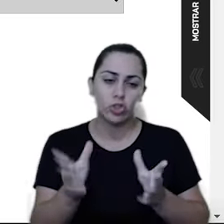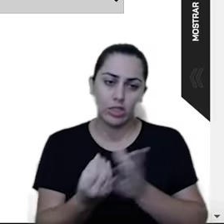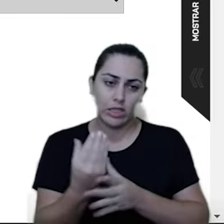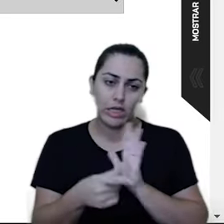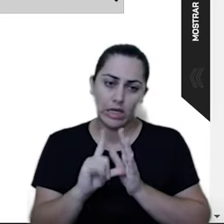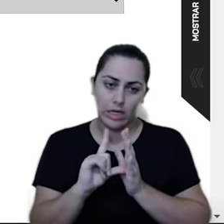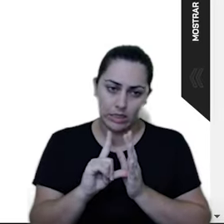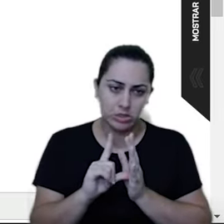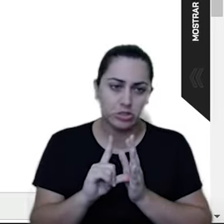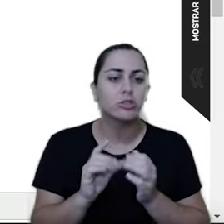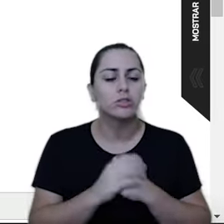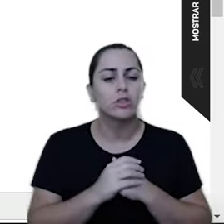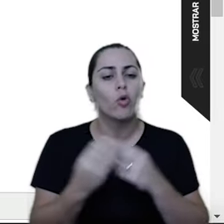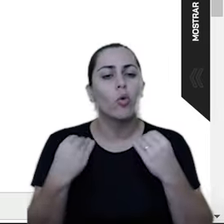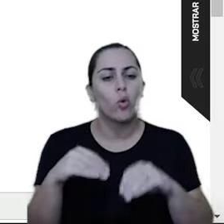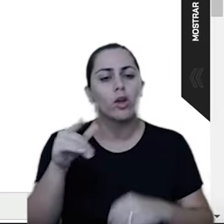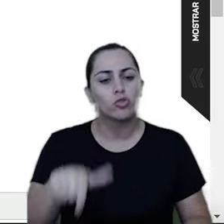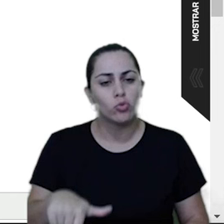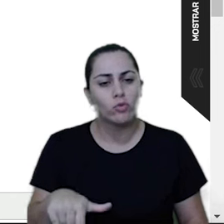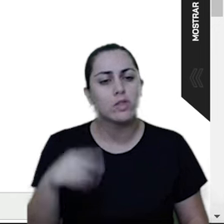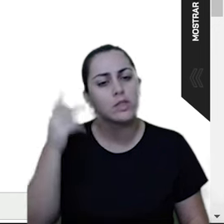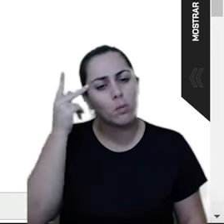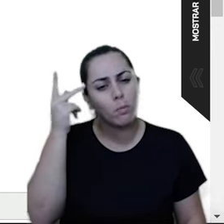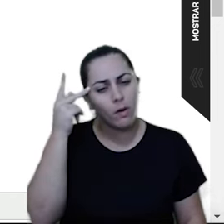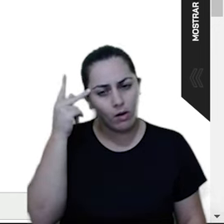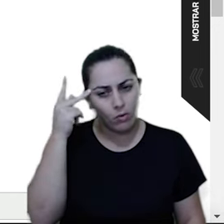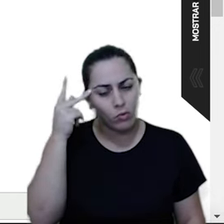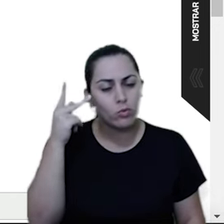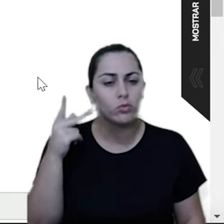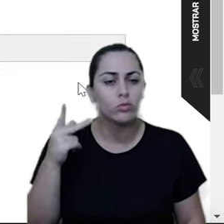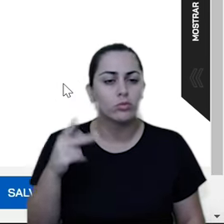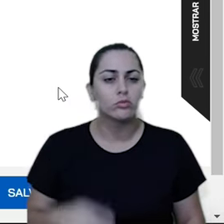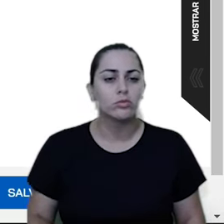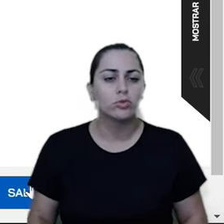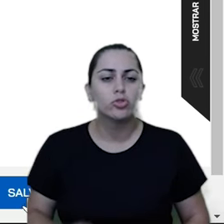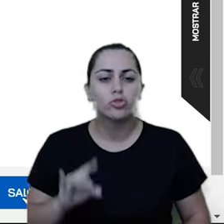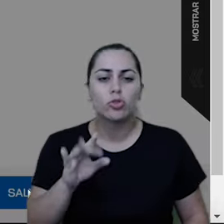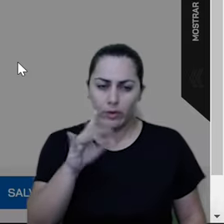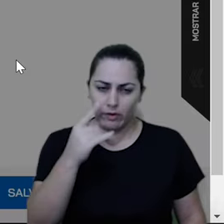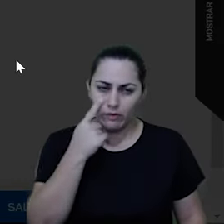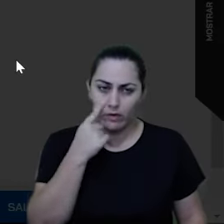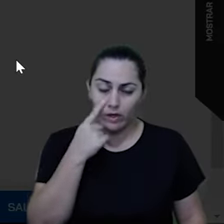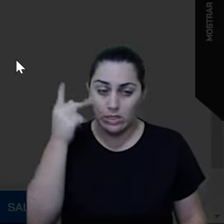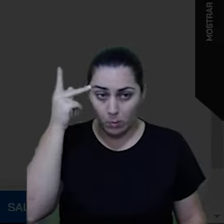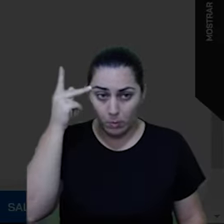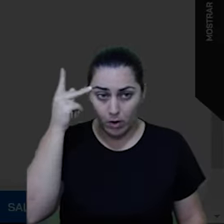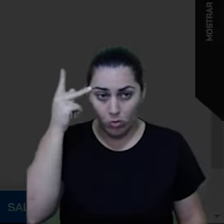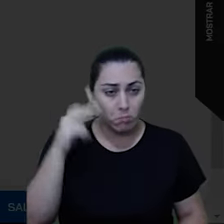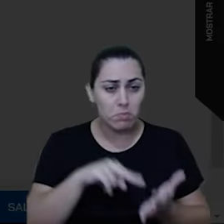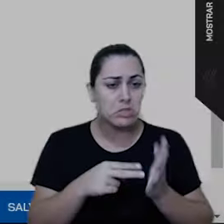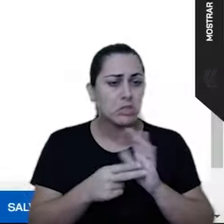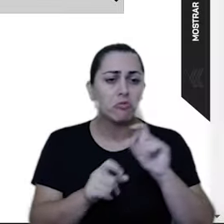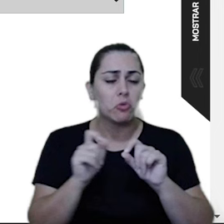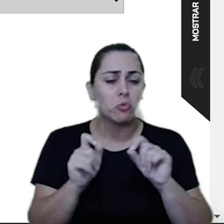criado sem incidência eu vou colocar aqui de novo para São Paulo só pra gente né repara coloquei São Paulo que que